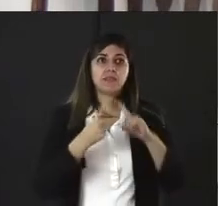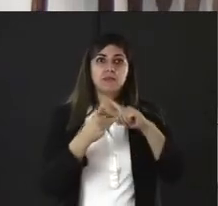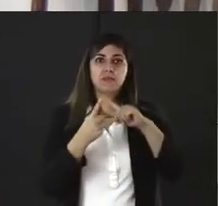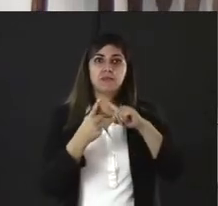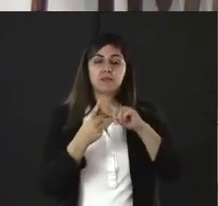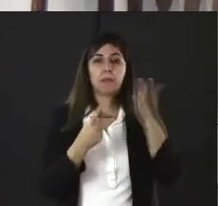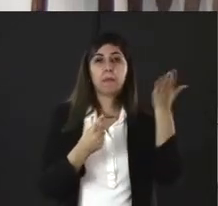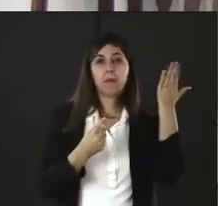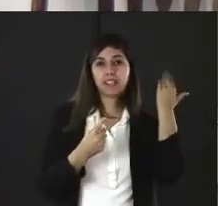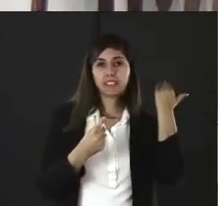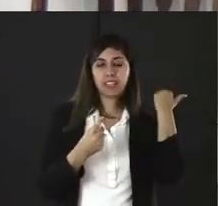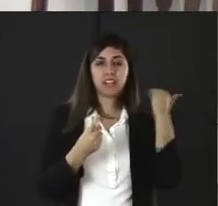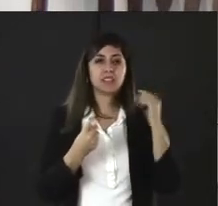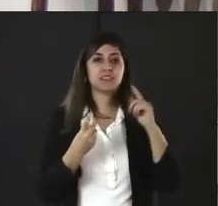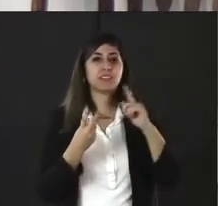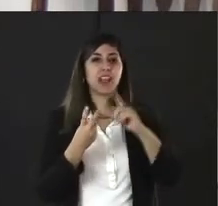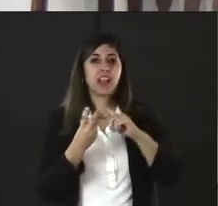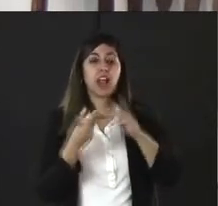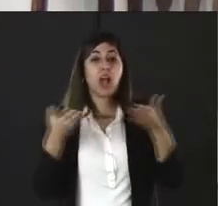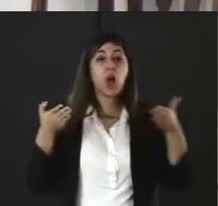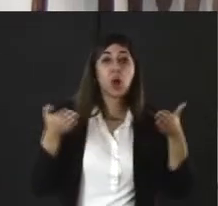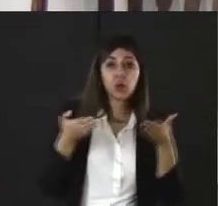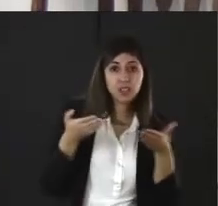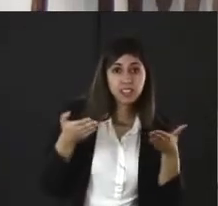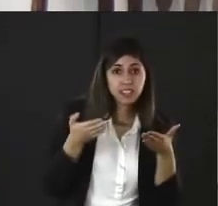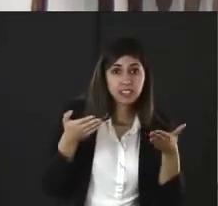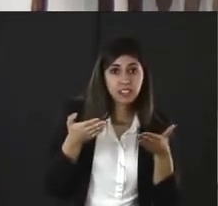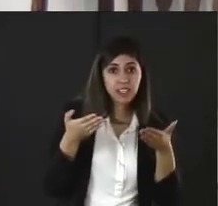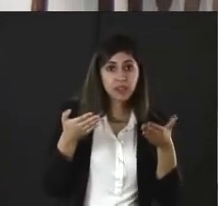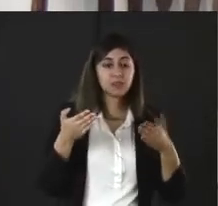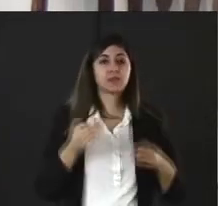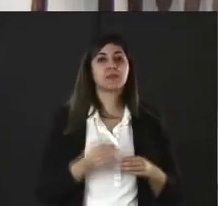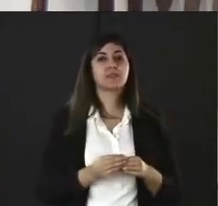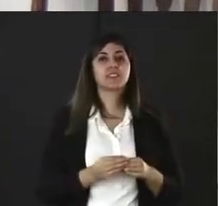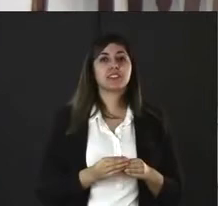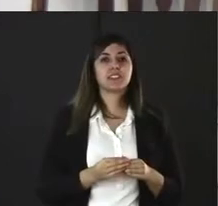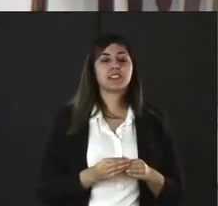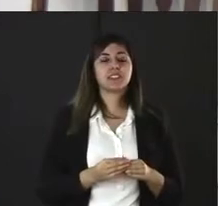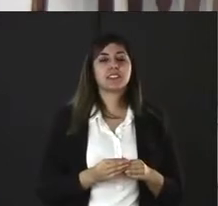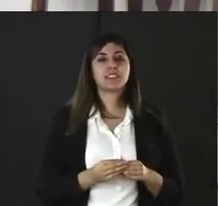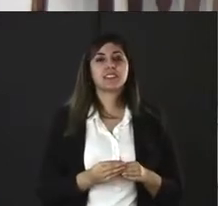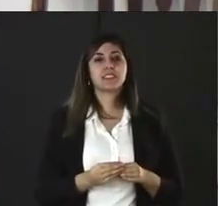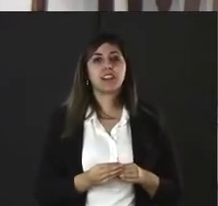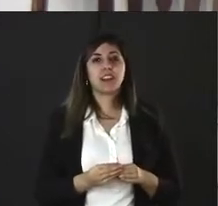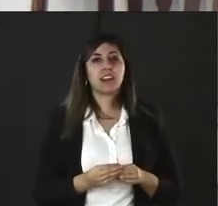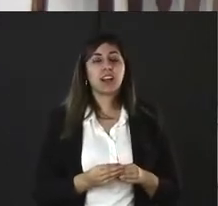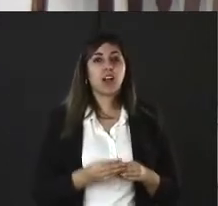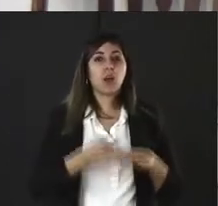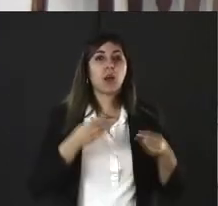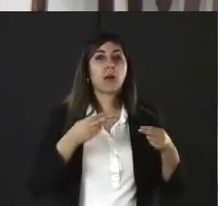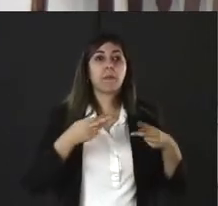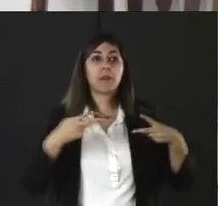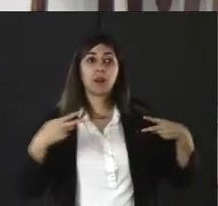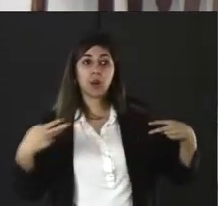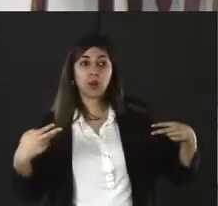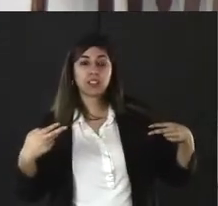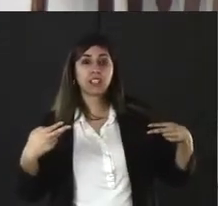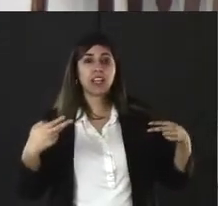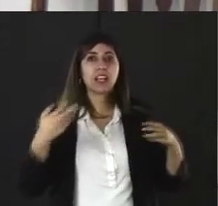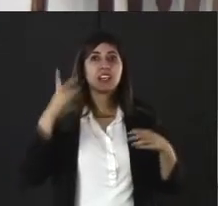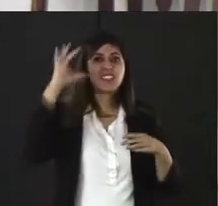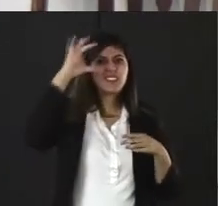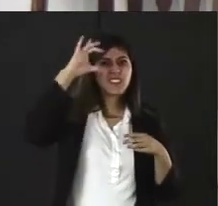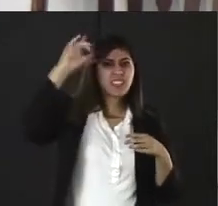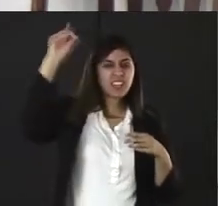né e um algo que aconteceu nós chamamos isso de árvores tu uma ação de origem